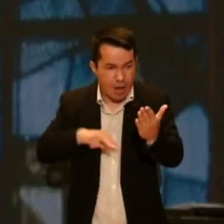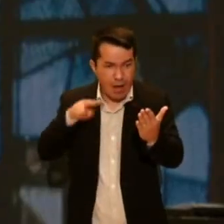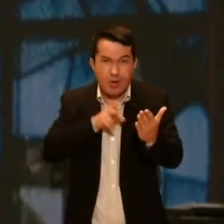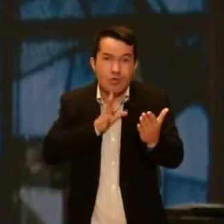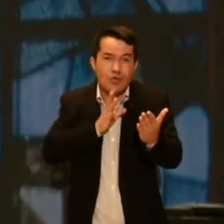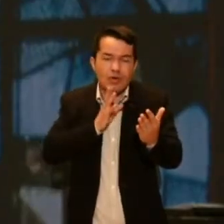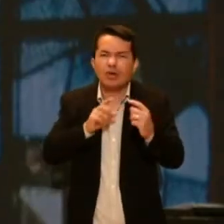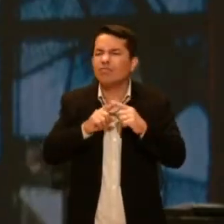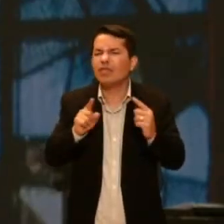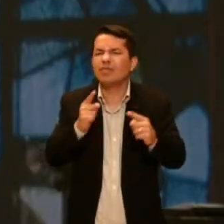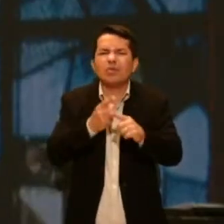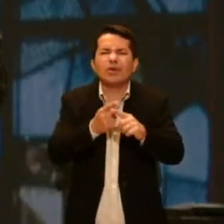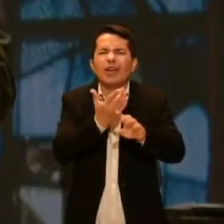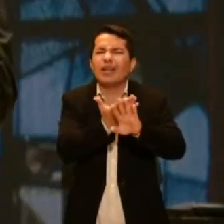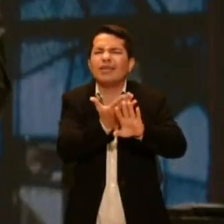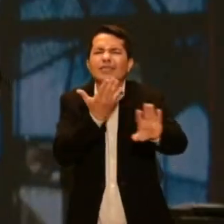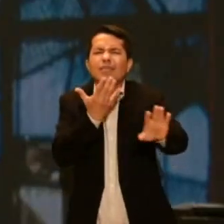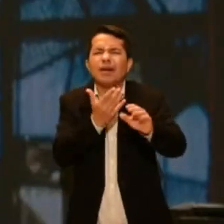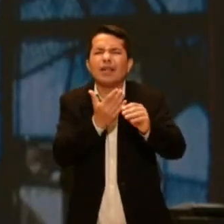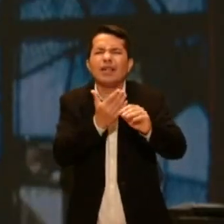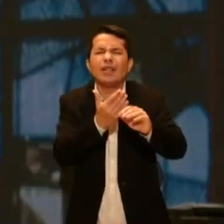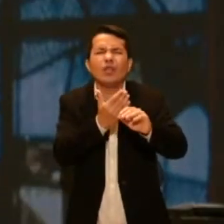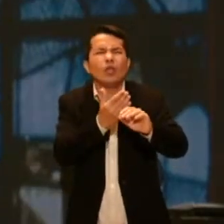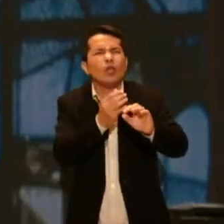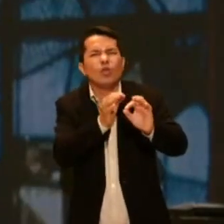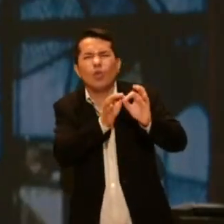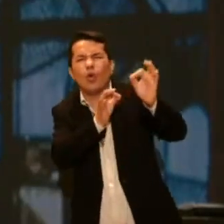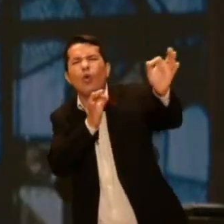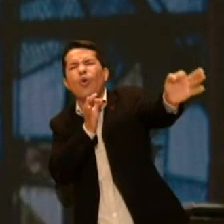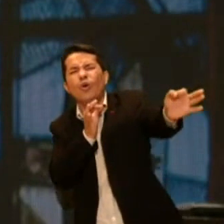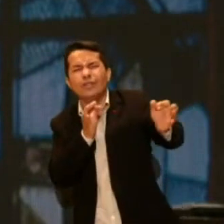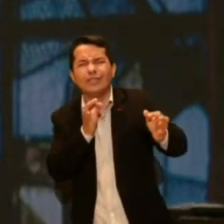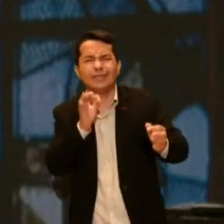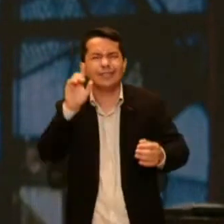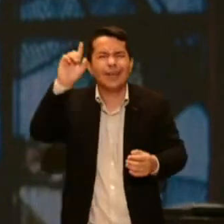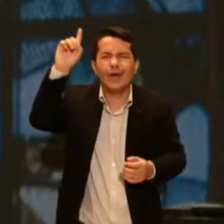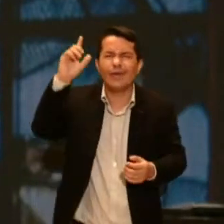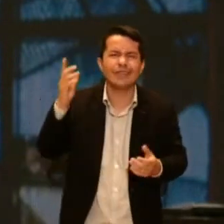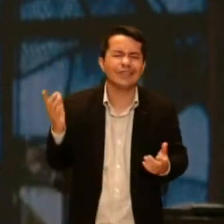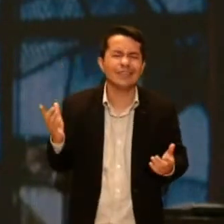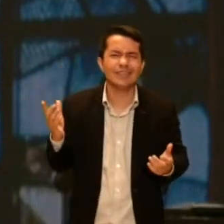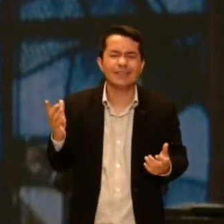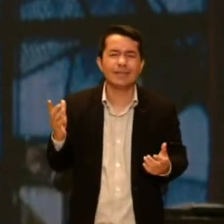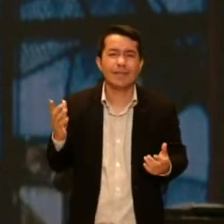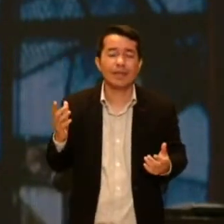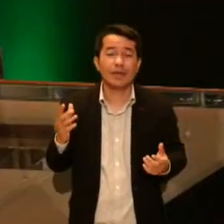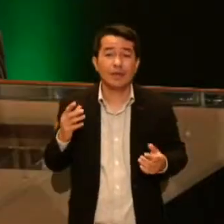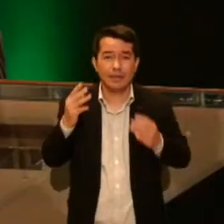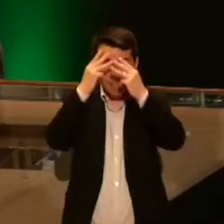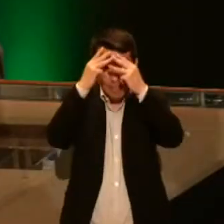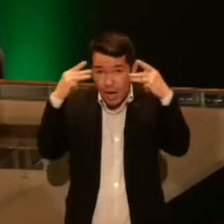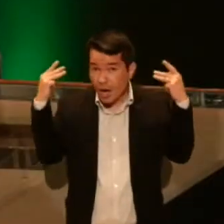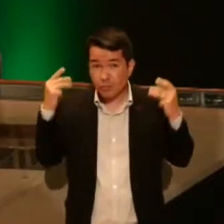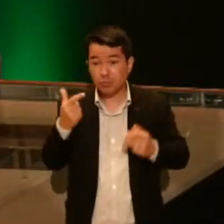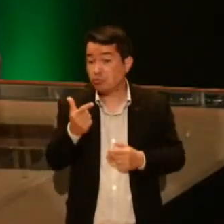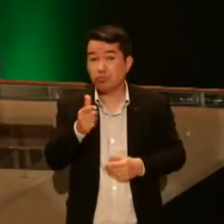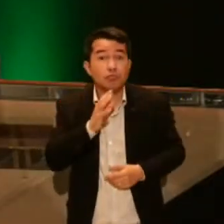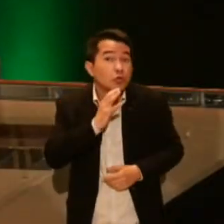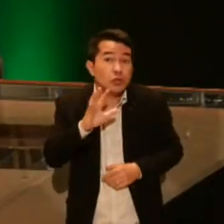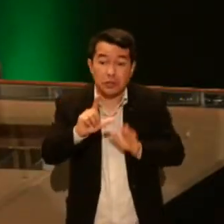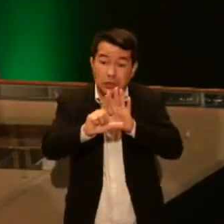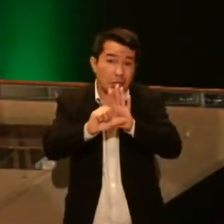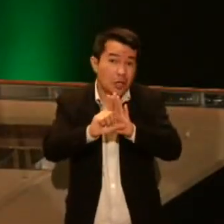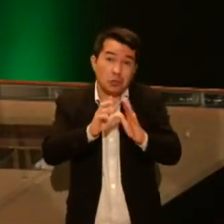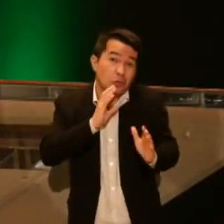Diferentemente dos magos, eles estavam muito perto da cultura e dos costumes, eles eram judeus. Eles estavam tão perto da fé,